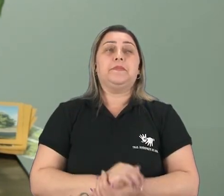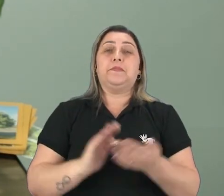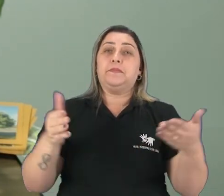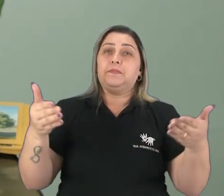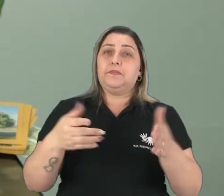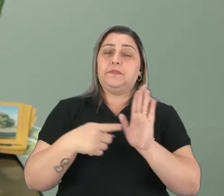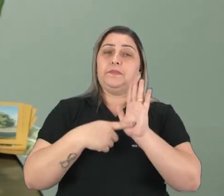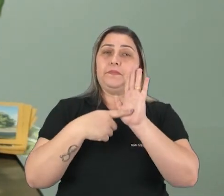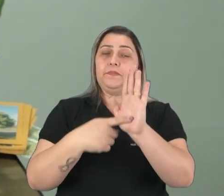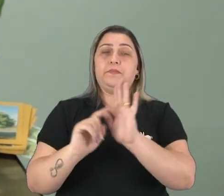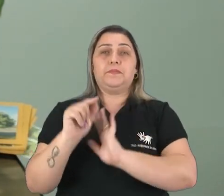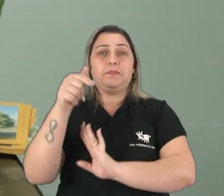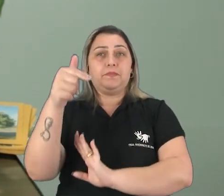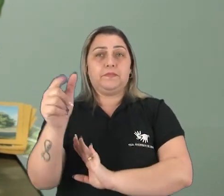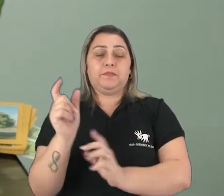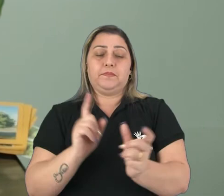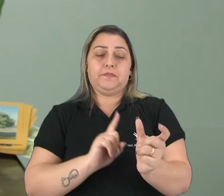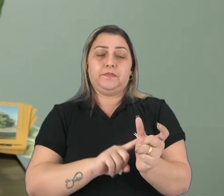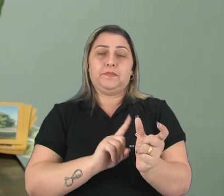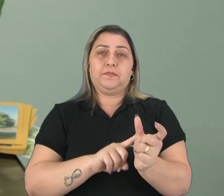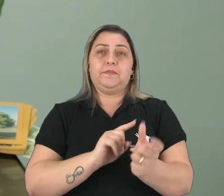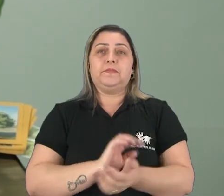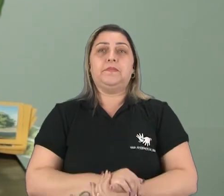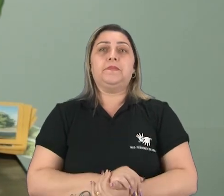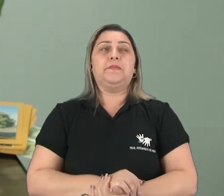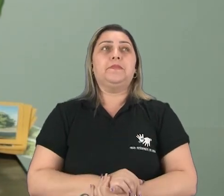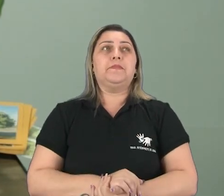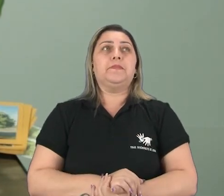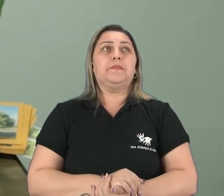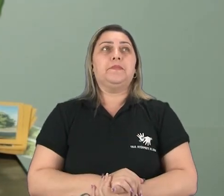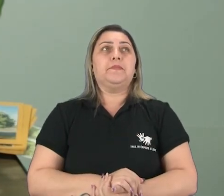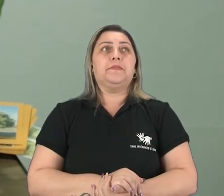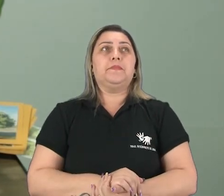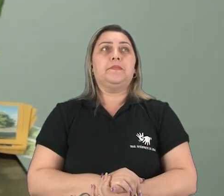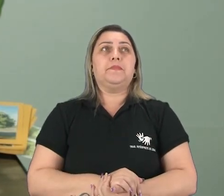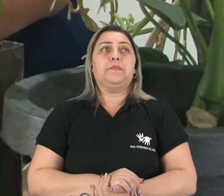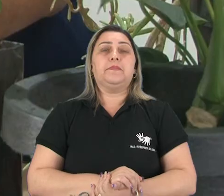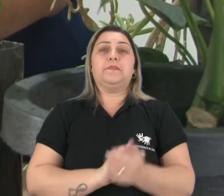Agora eu vou mostrar uma outra palavra. Vamos fazer a leitura?